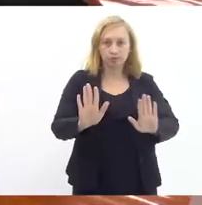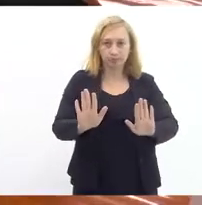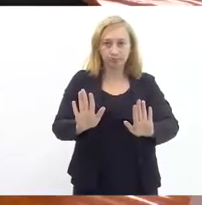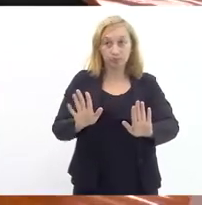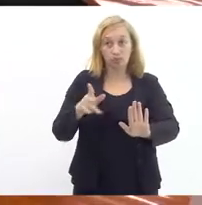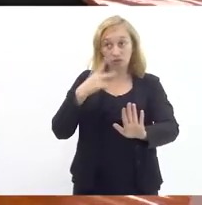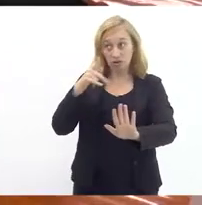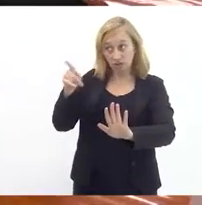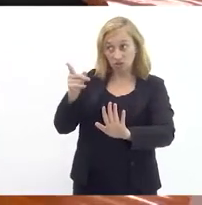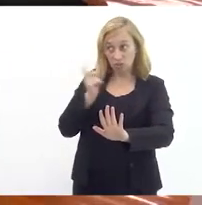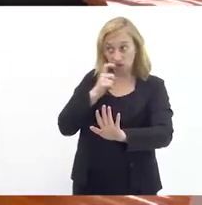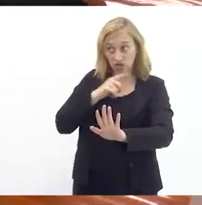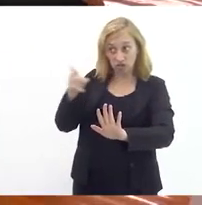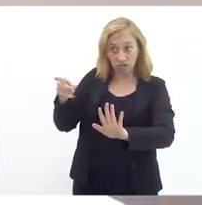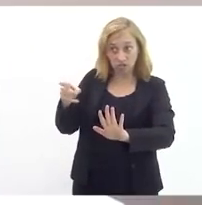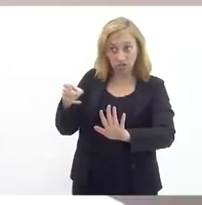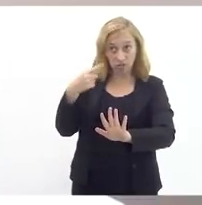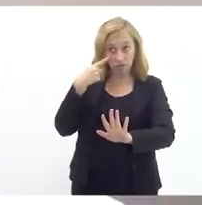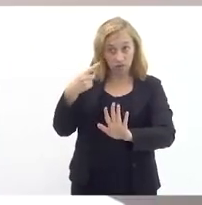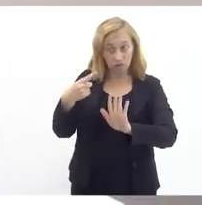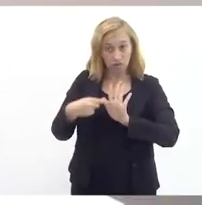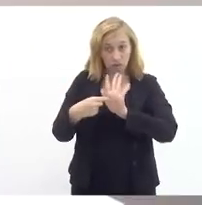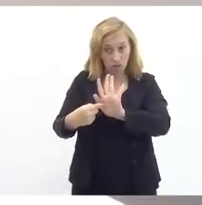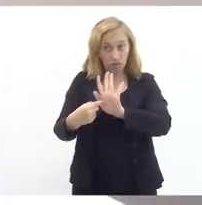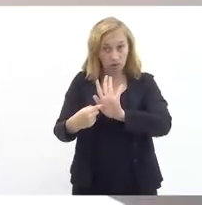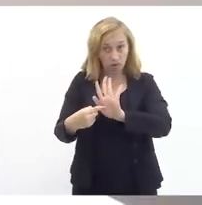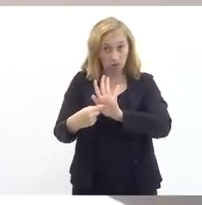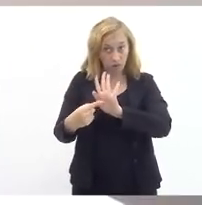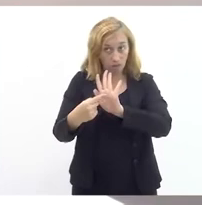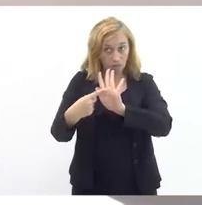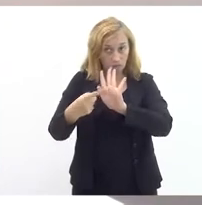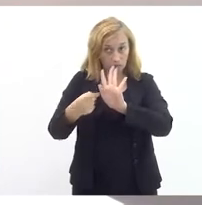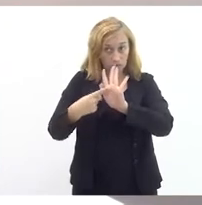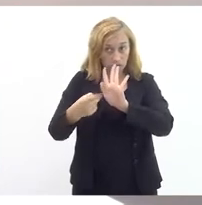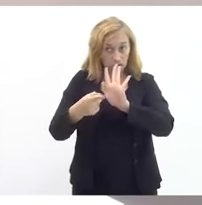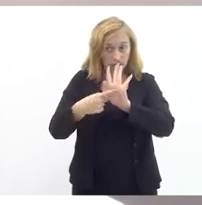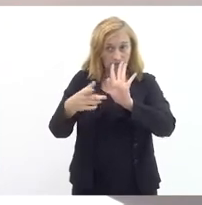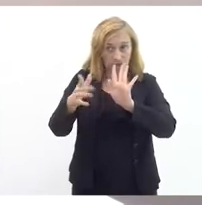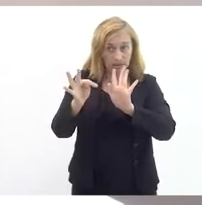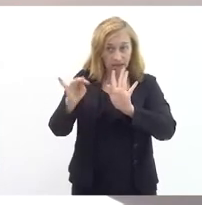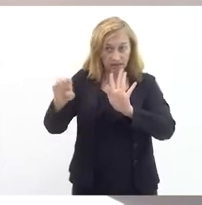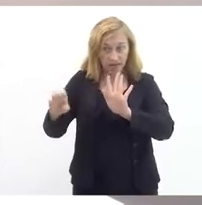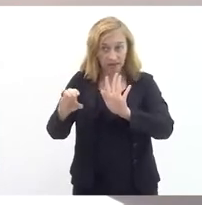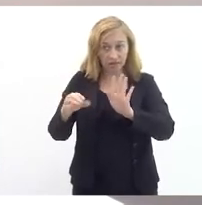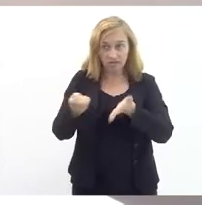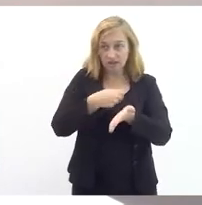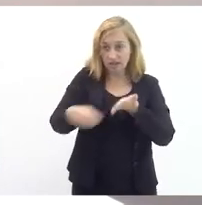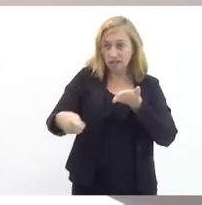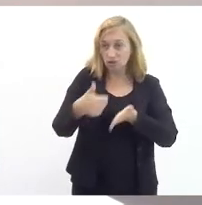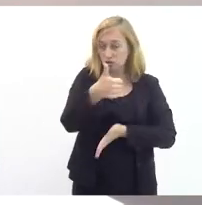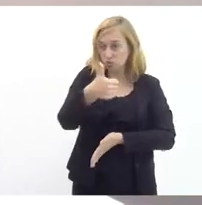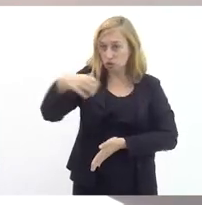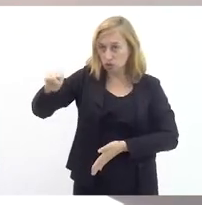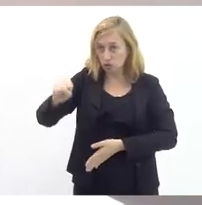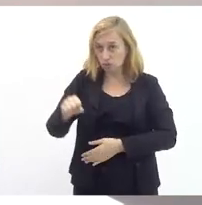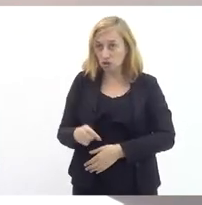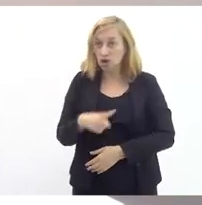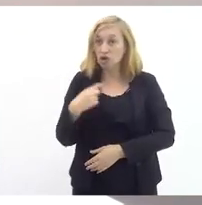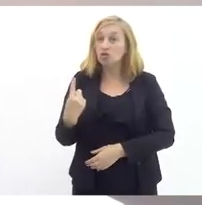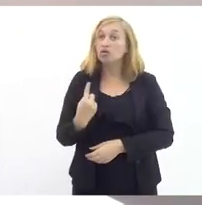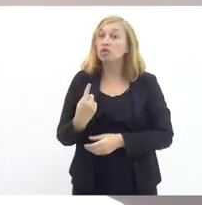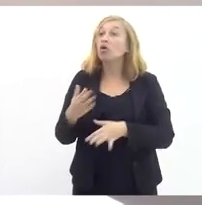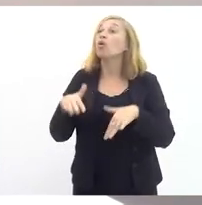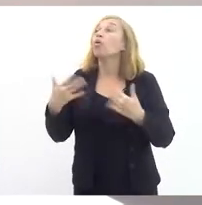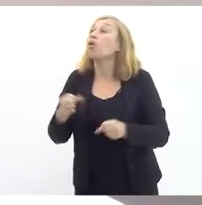hein? Aqui, ó. Aqui está. O TAC foi assinado em 2018. Nós estamos em que ano?